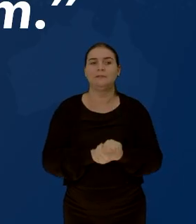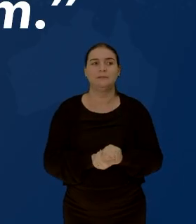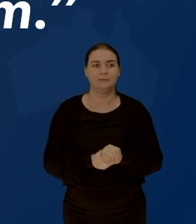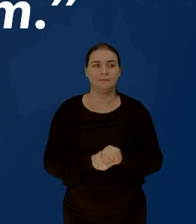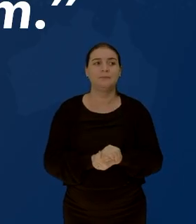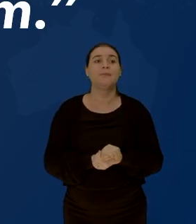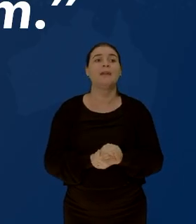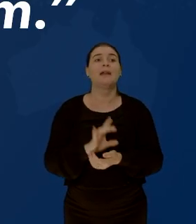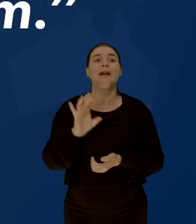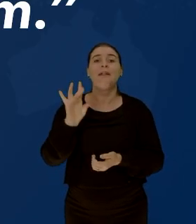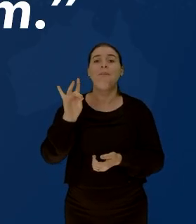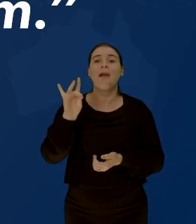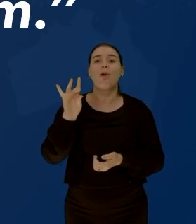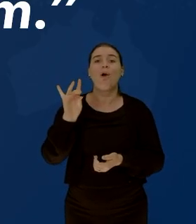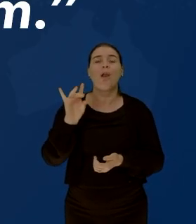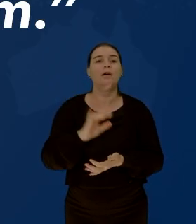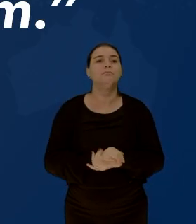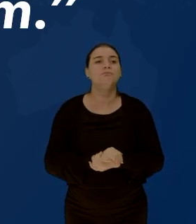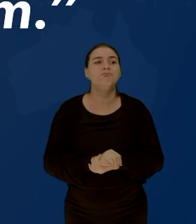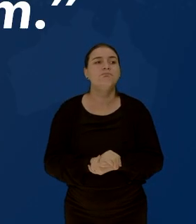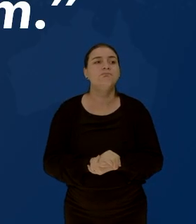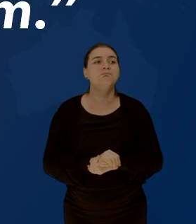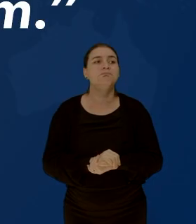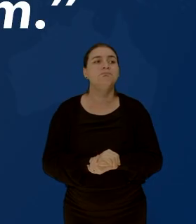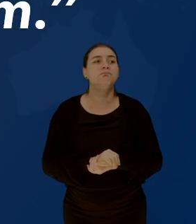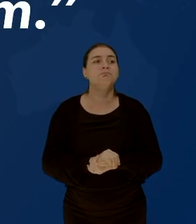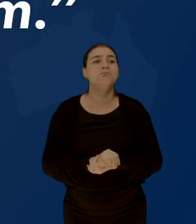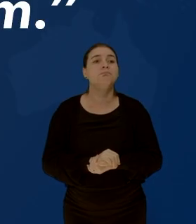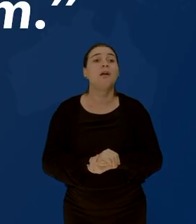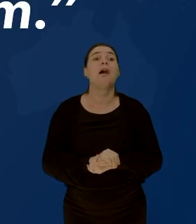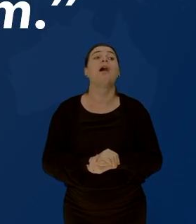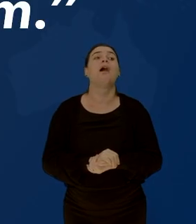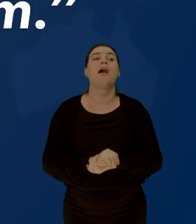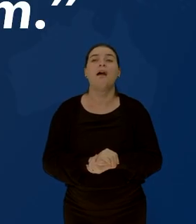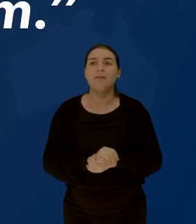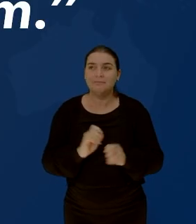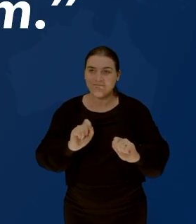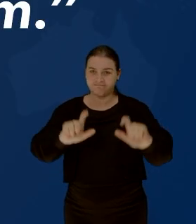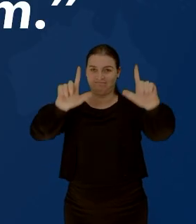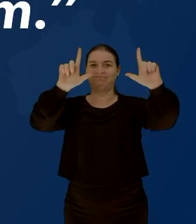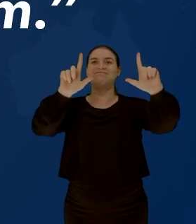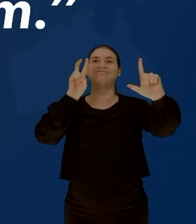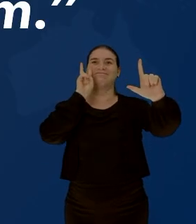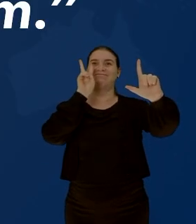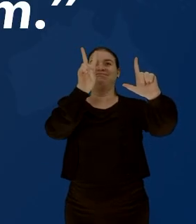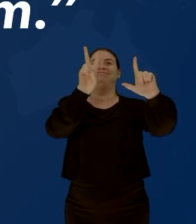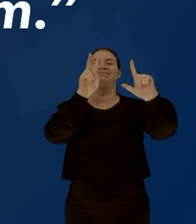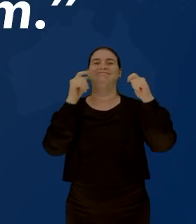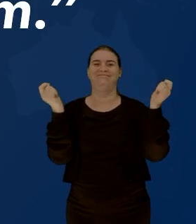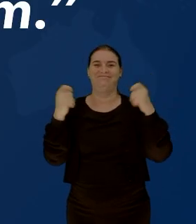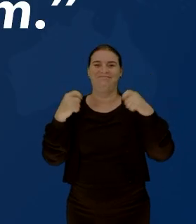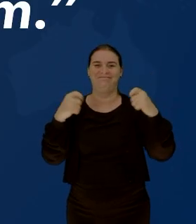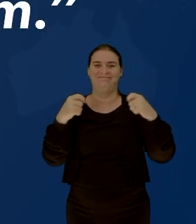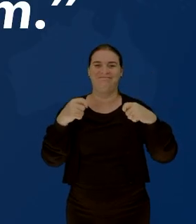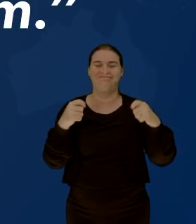minha cola aqui? Cadê o camarada? Está lá em cima.